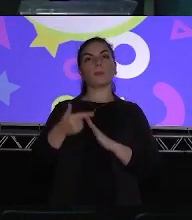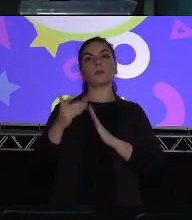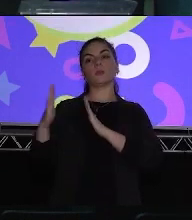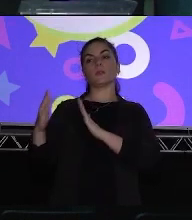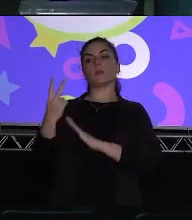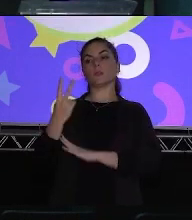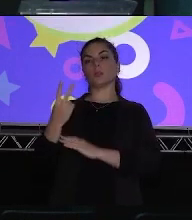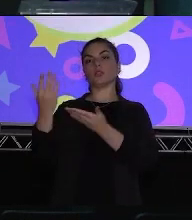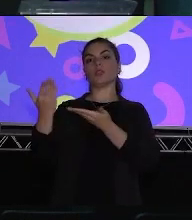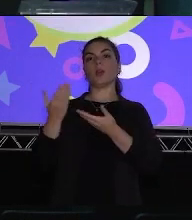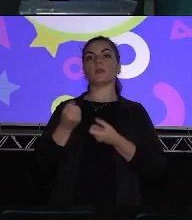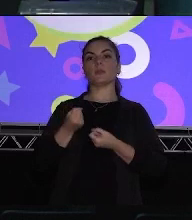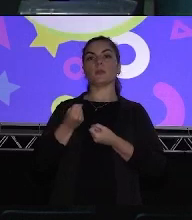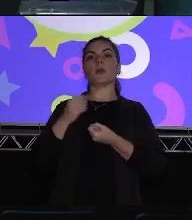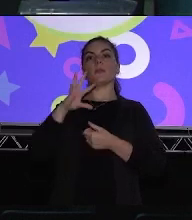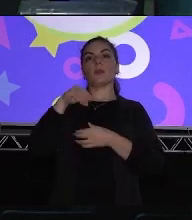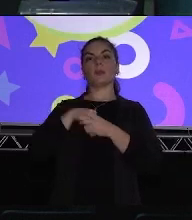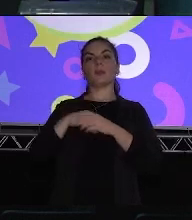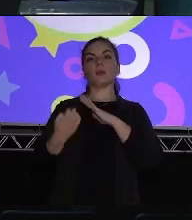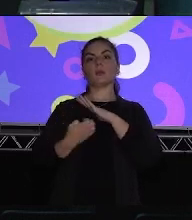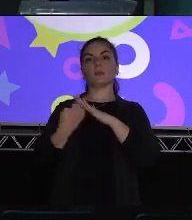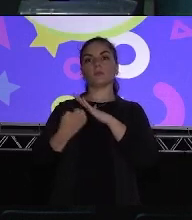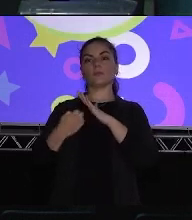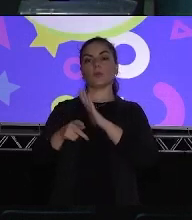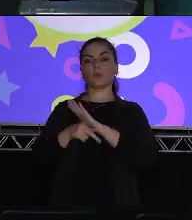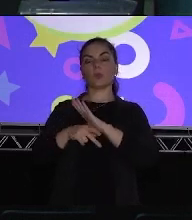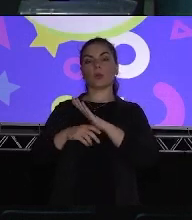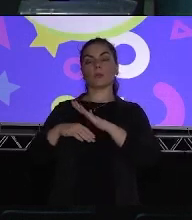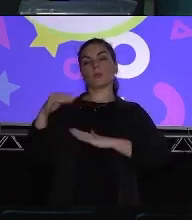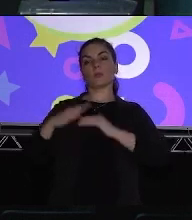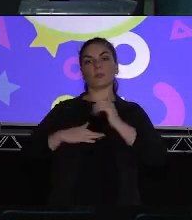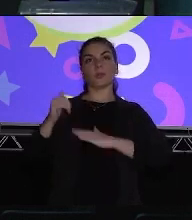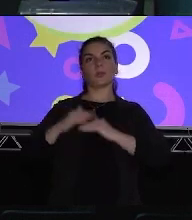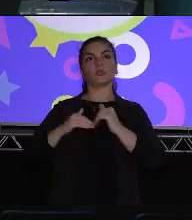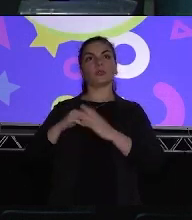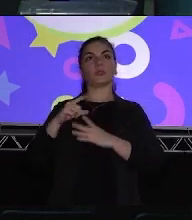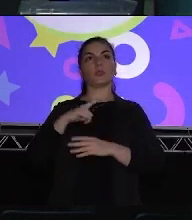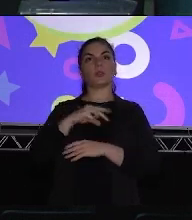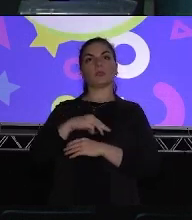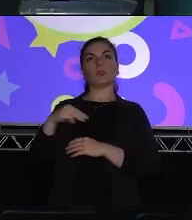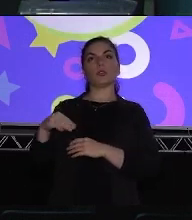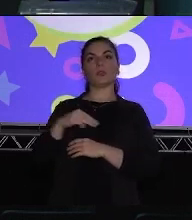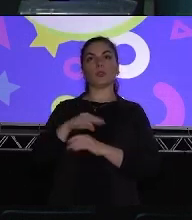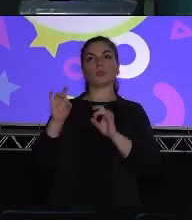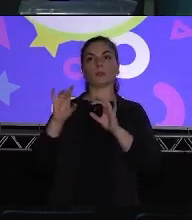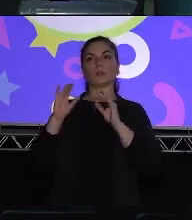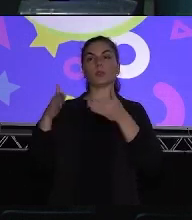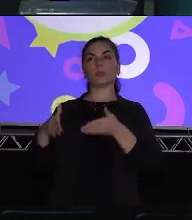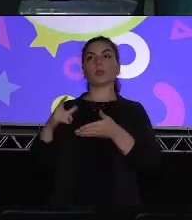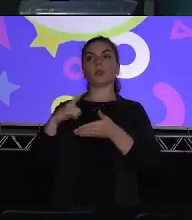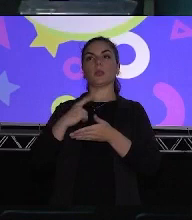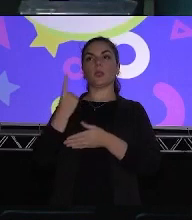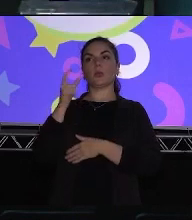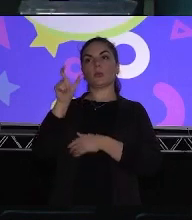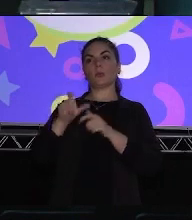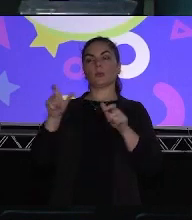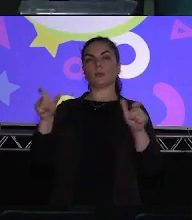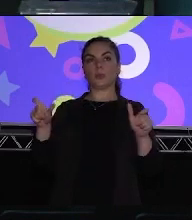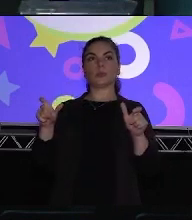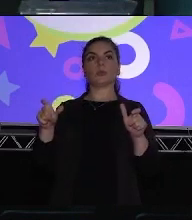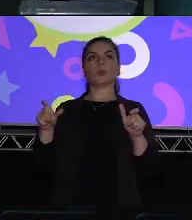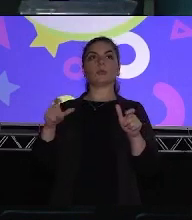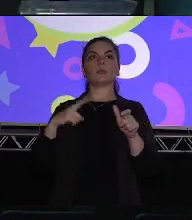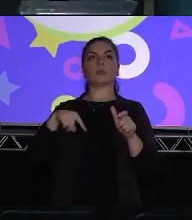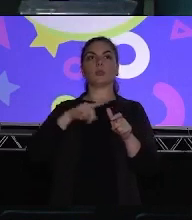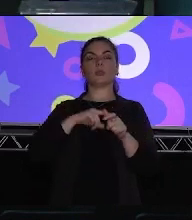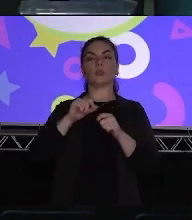as pessoas dentro da nossa estrutura de projetos na própria empresa, com mentoria especializada, a gente tem um chapter de pessoas mentoras, faz